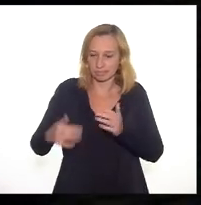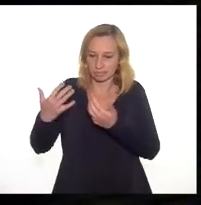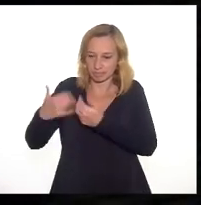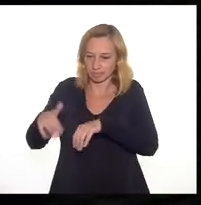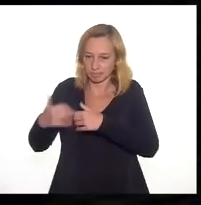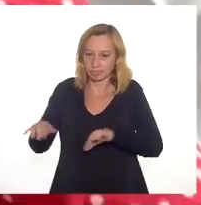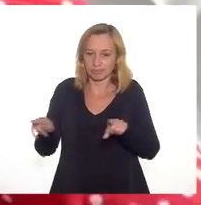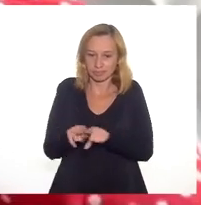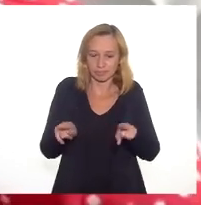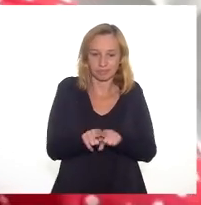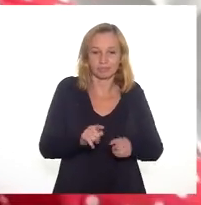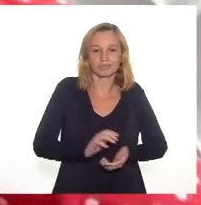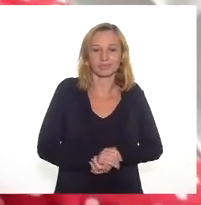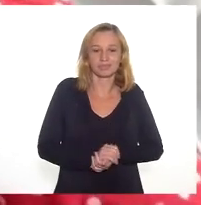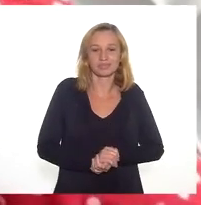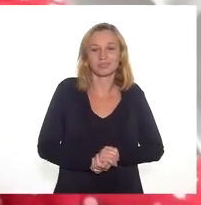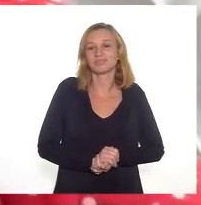excedente.